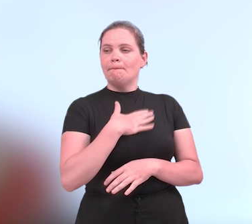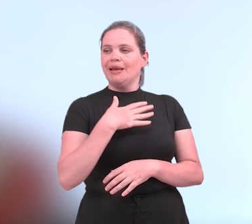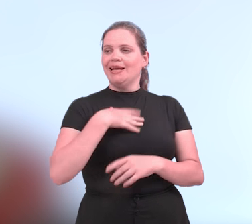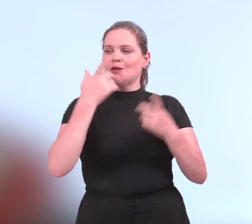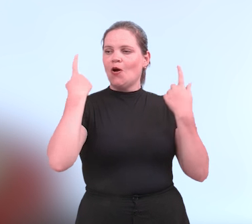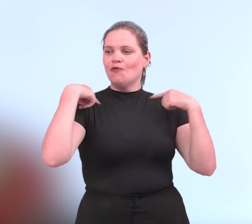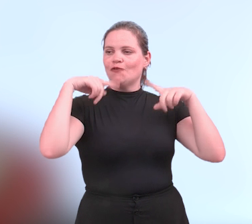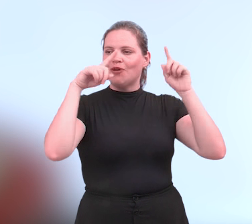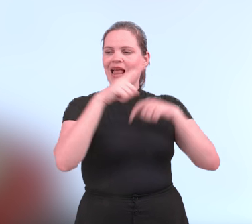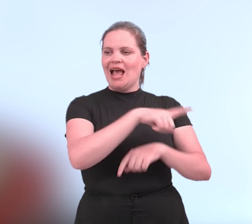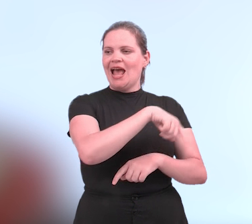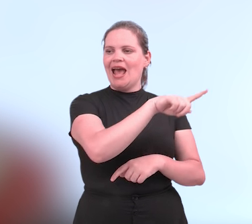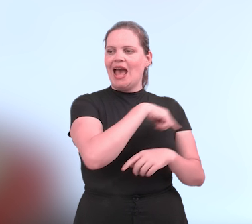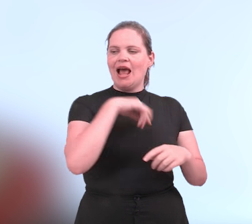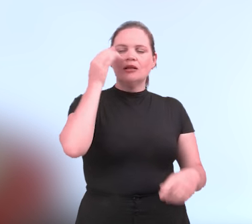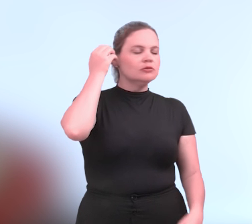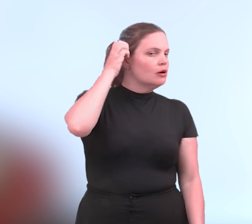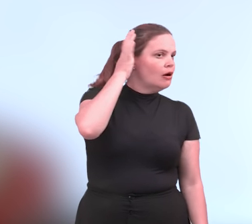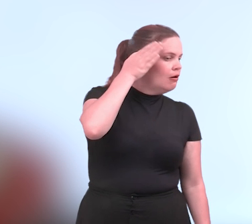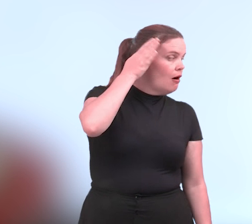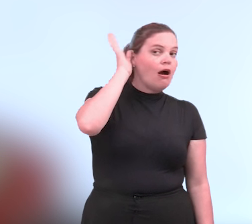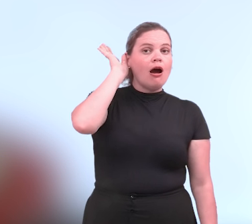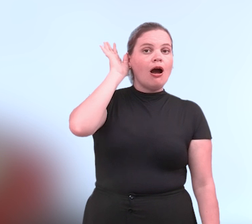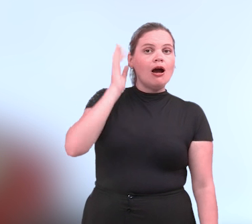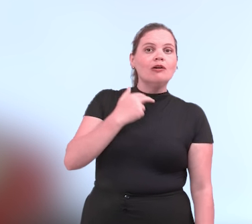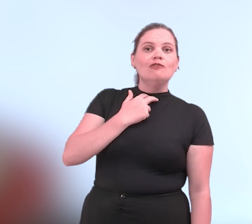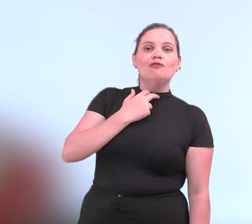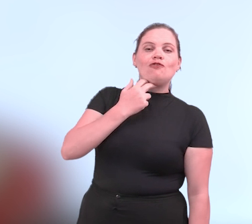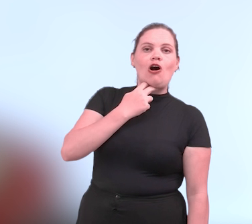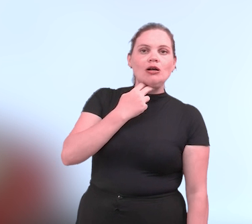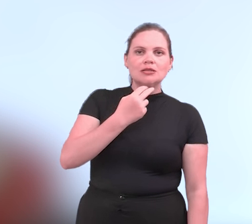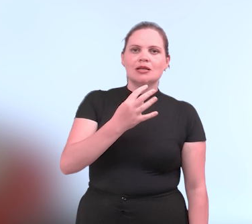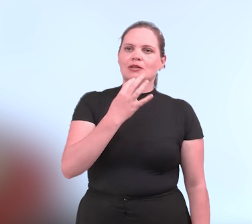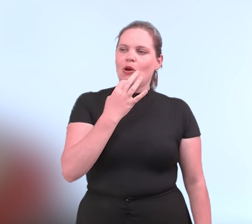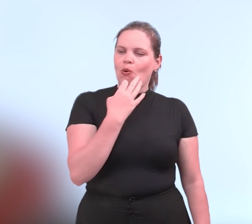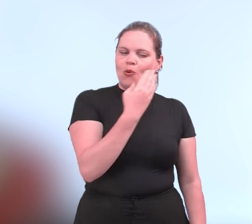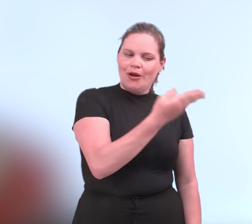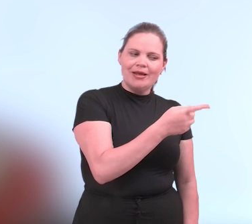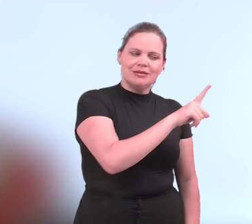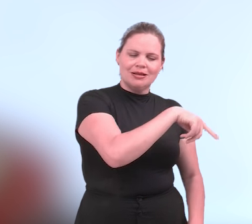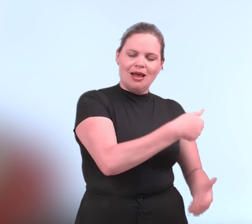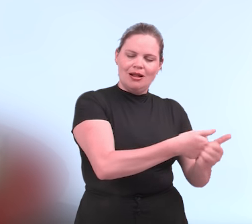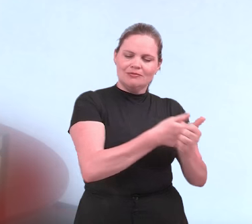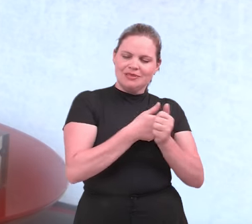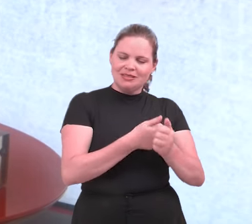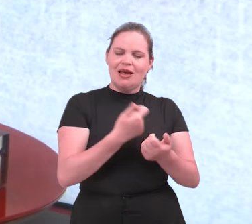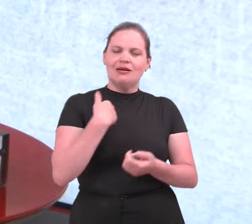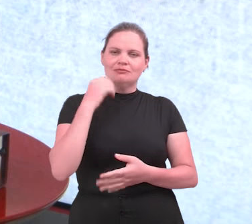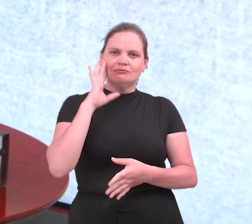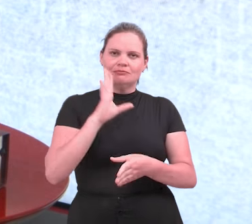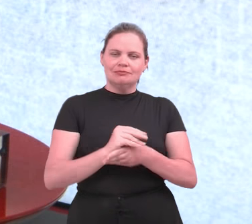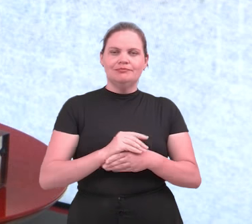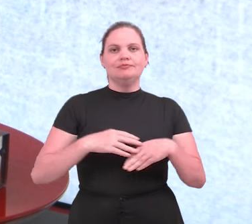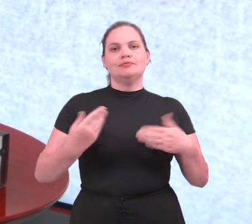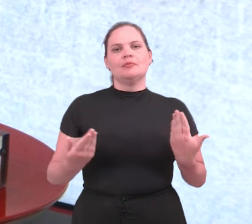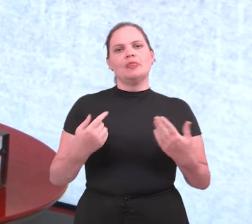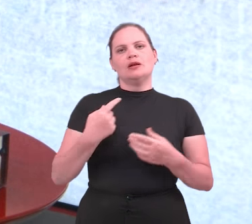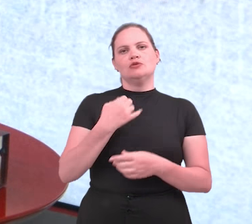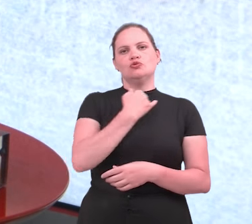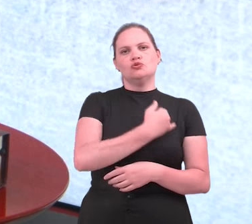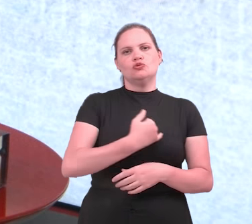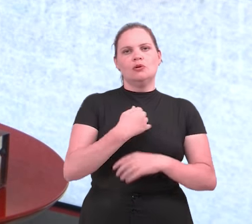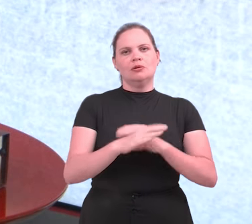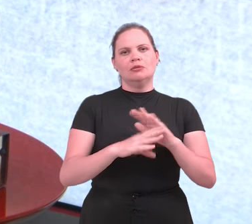voz, e eu conheço-as, e elas me seguem. Isso está escrito no Evangelho de João, aqui no capítulo